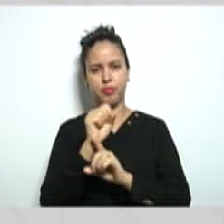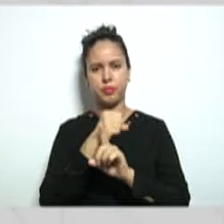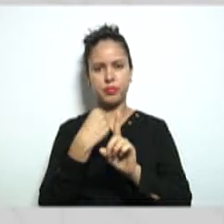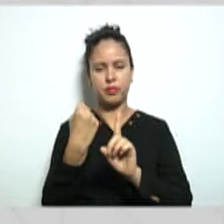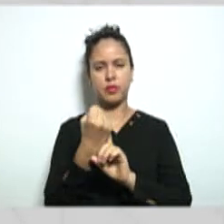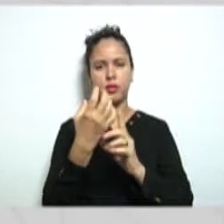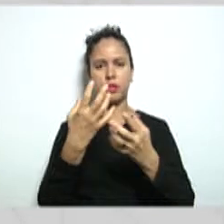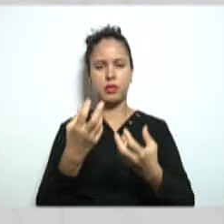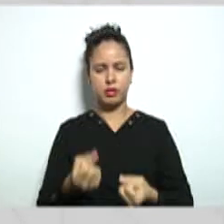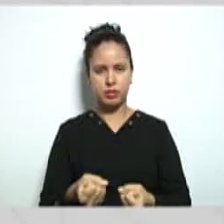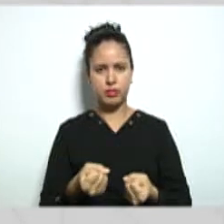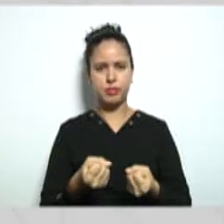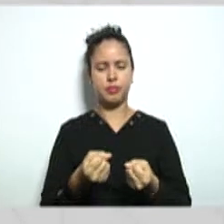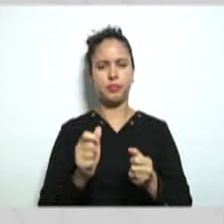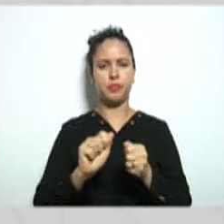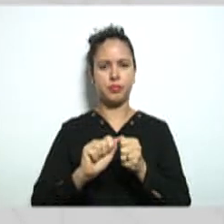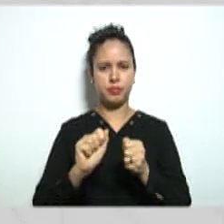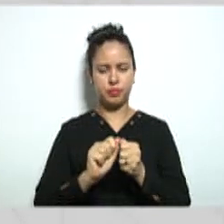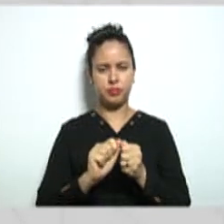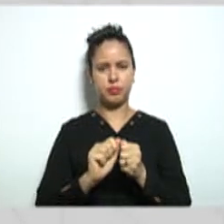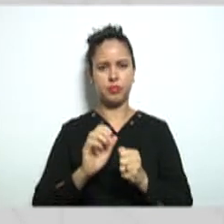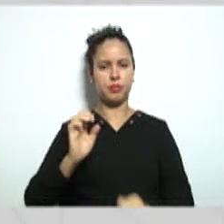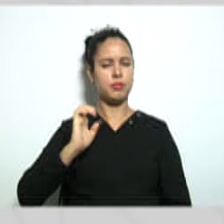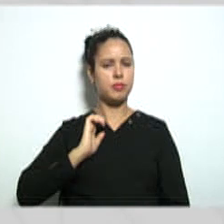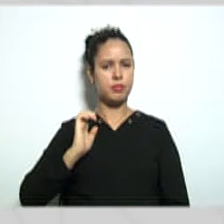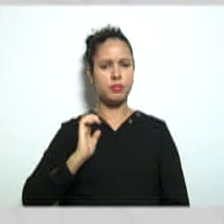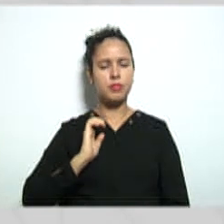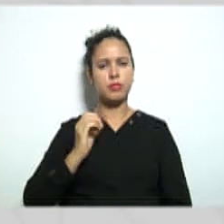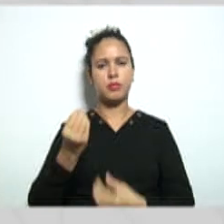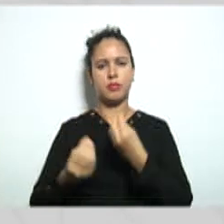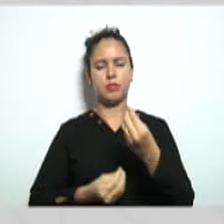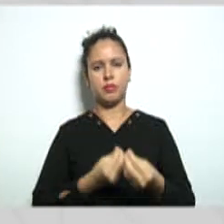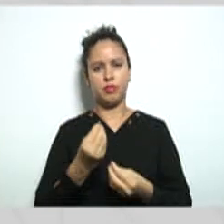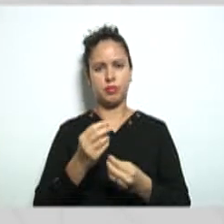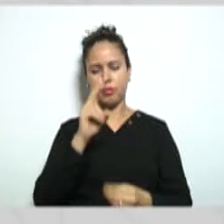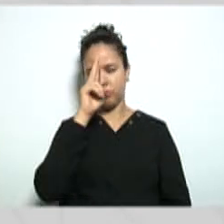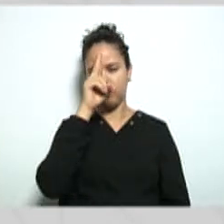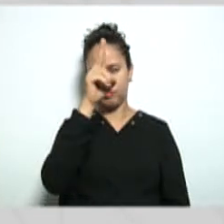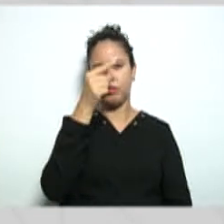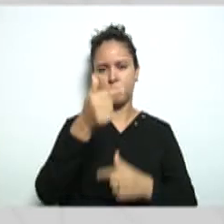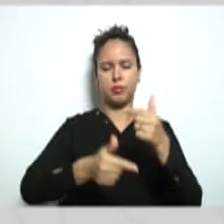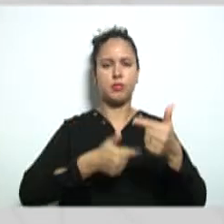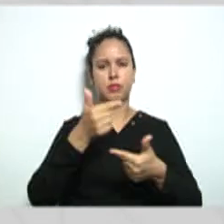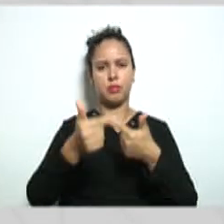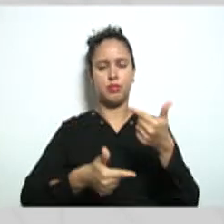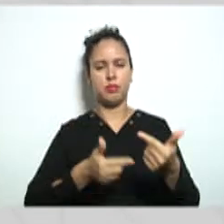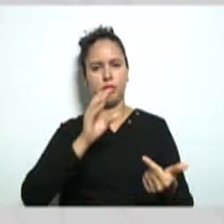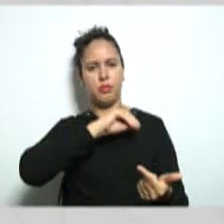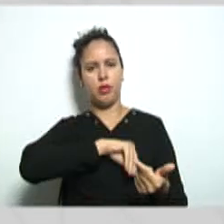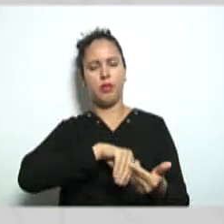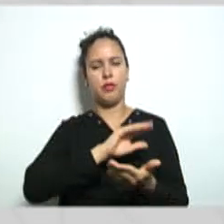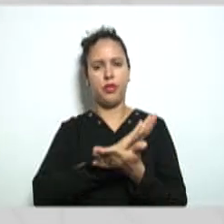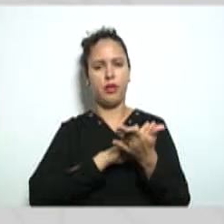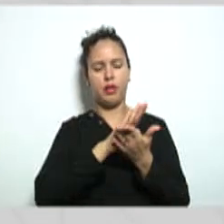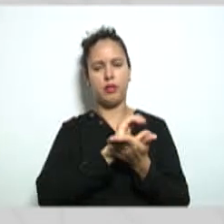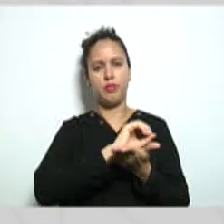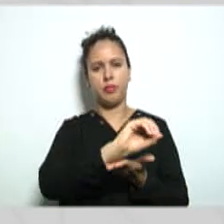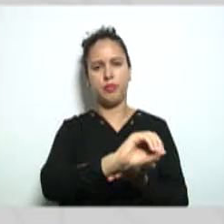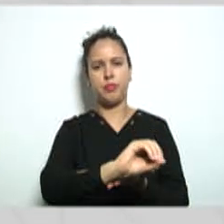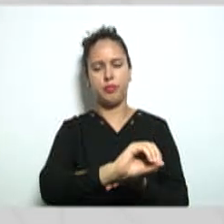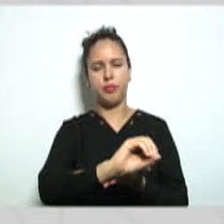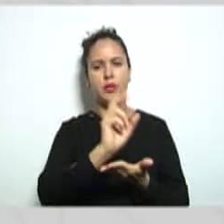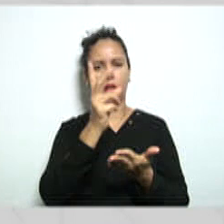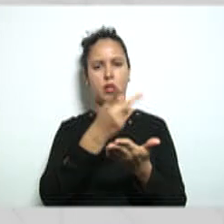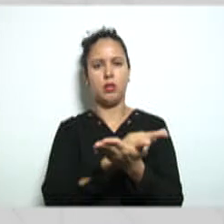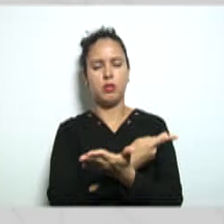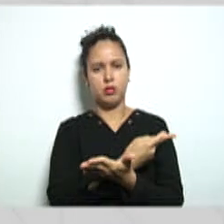socialmente aceita de produzir a riqueza por meio da força de trabalho não remunerada. Ele